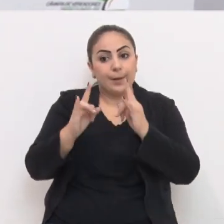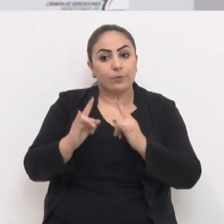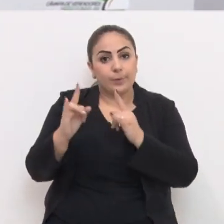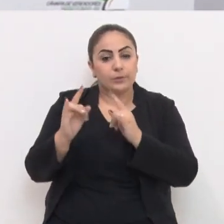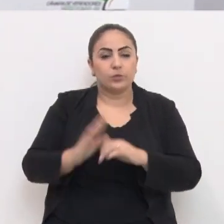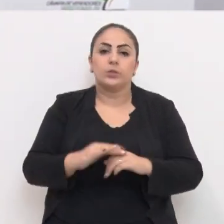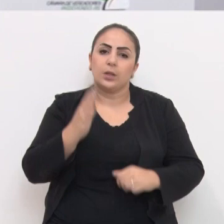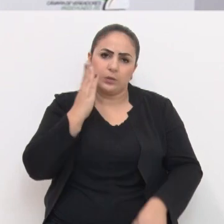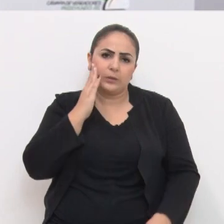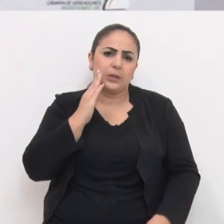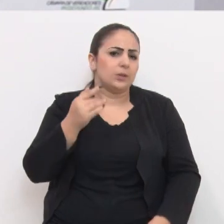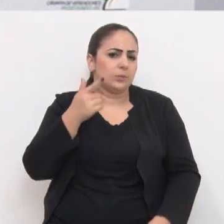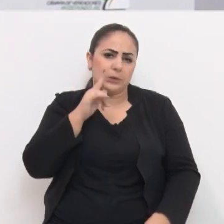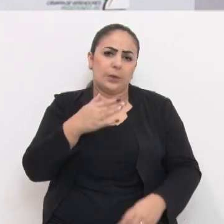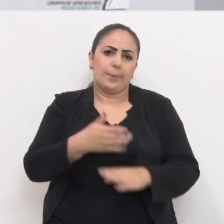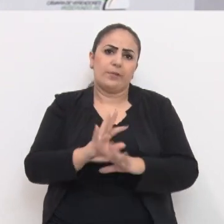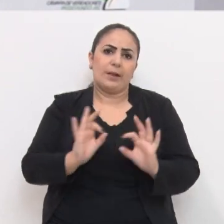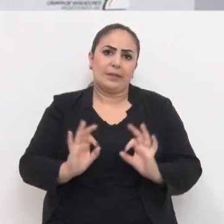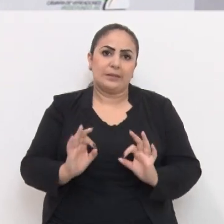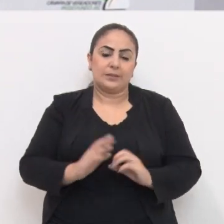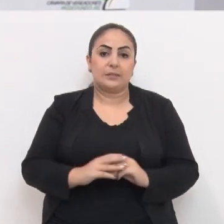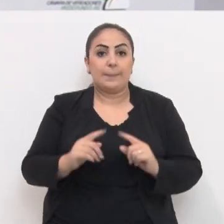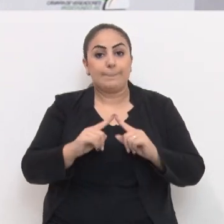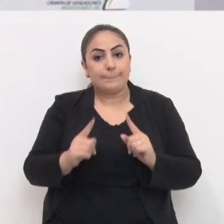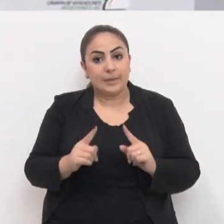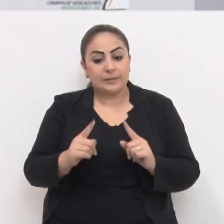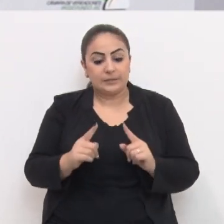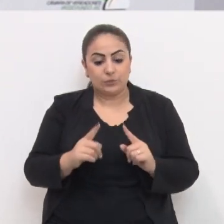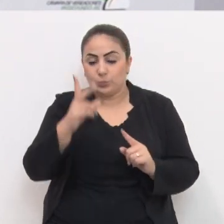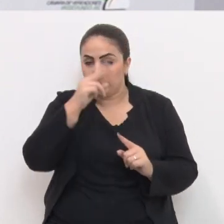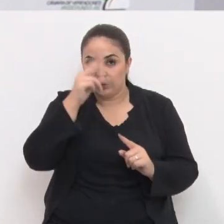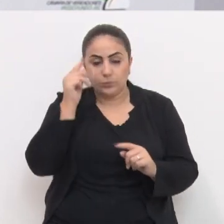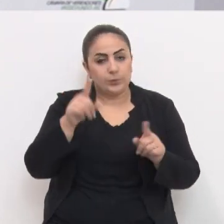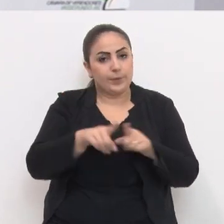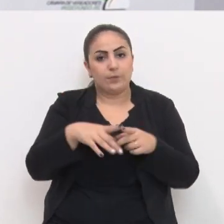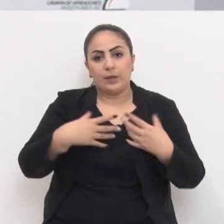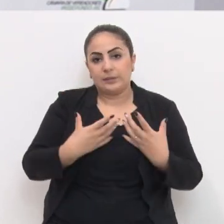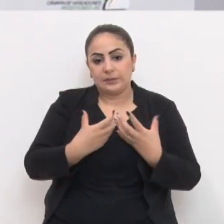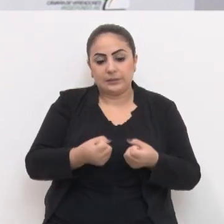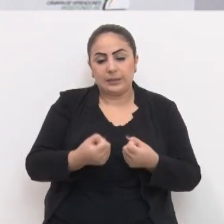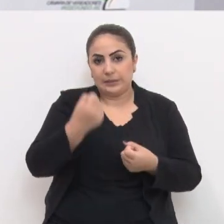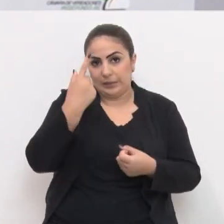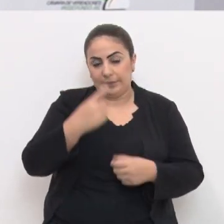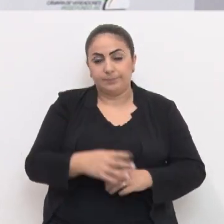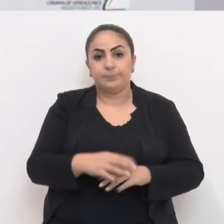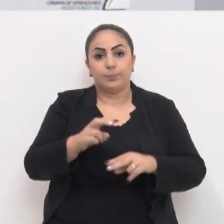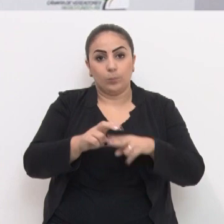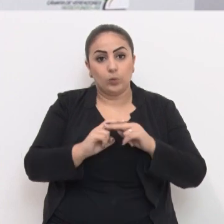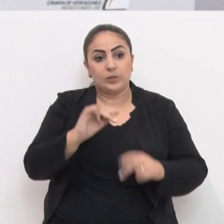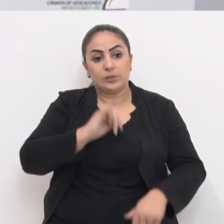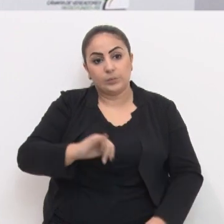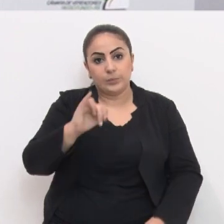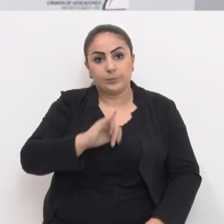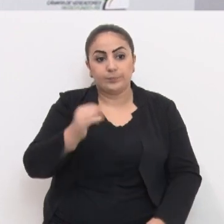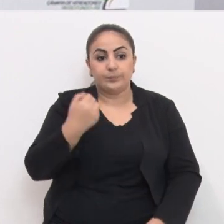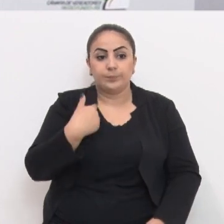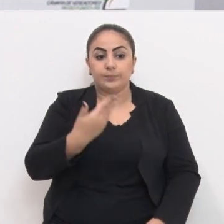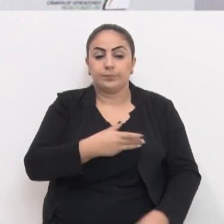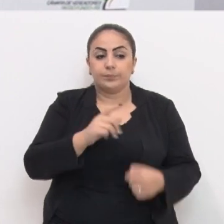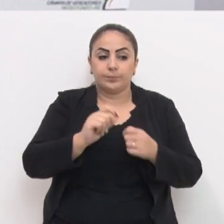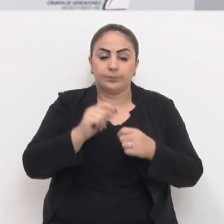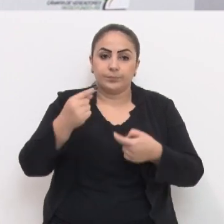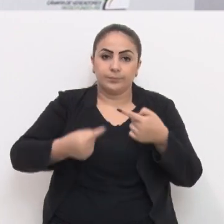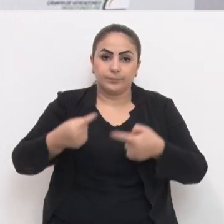certeza não vai ser aprovado aqui na Câmara e com certeza o Executivo também não vai levar essa ideia adiante. Então é importante que a gente faça esse